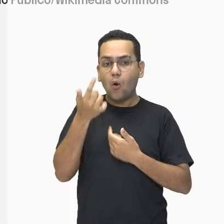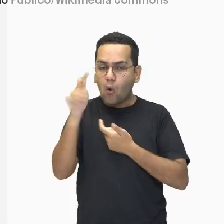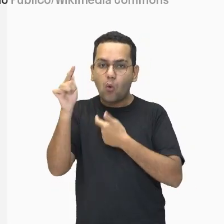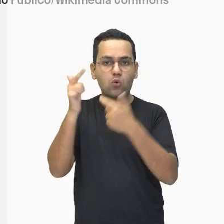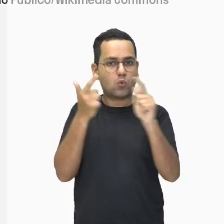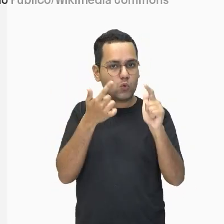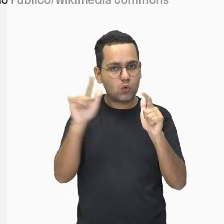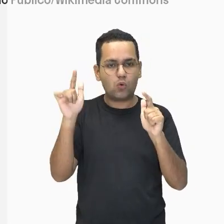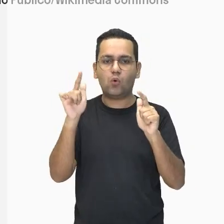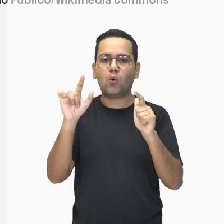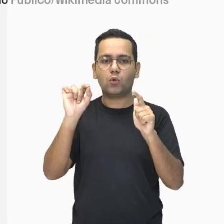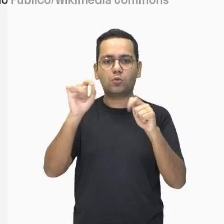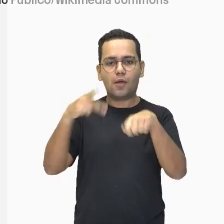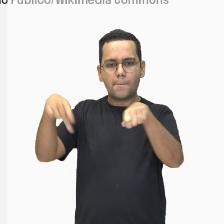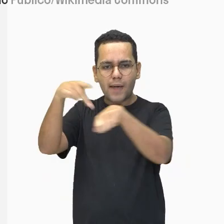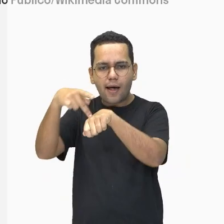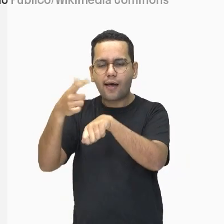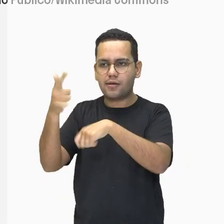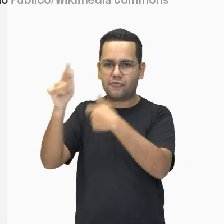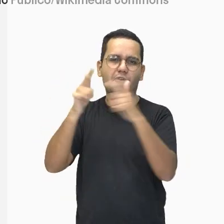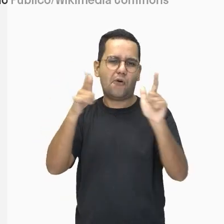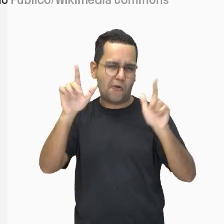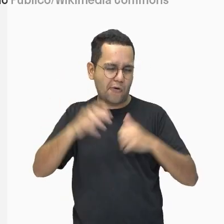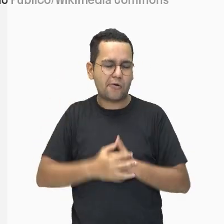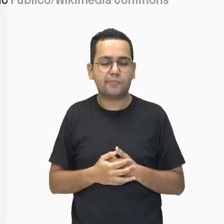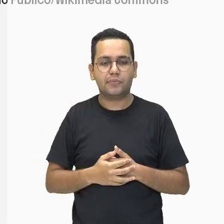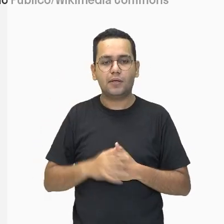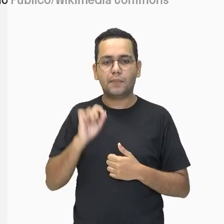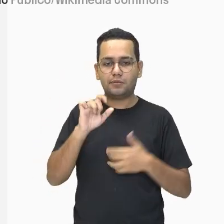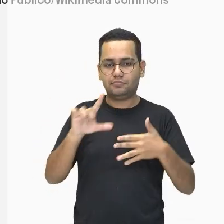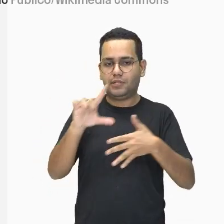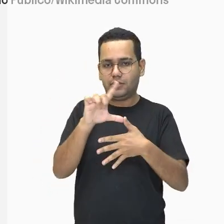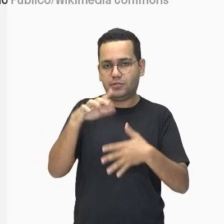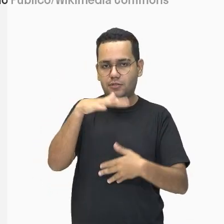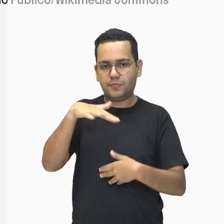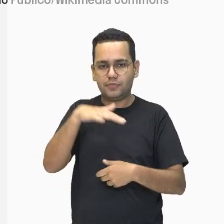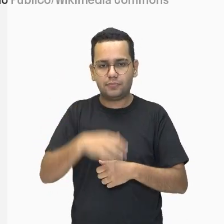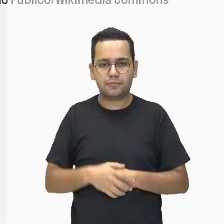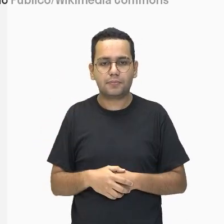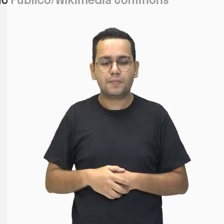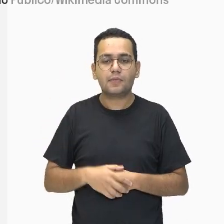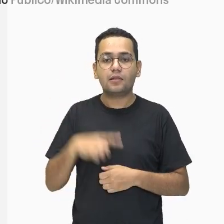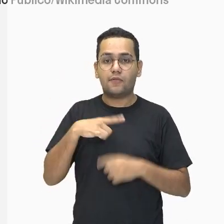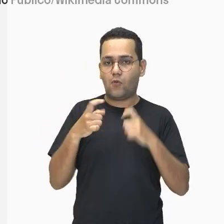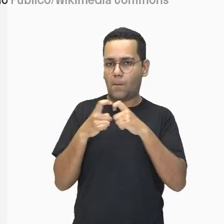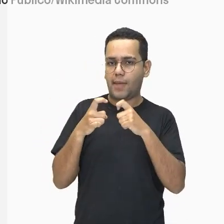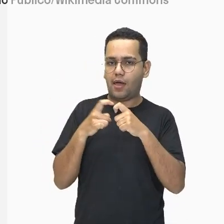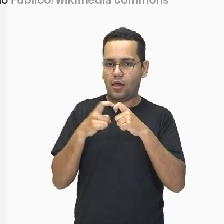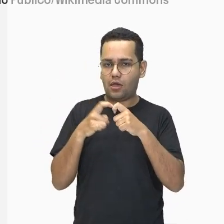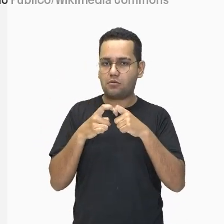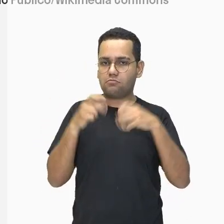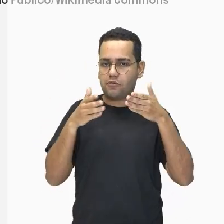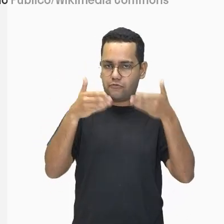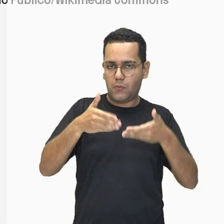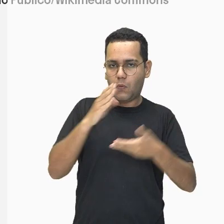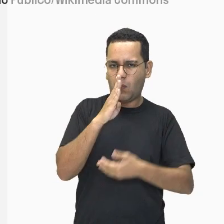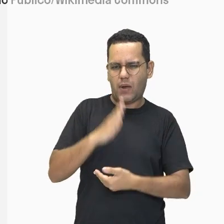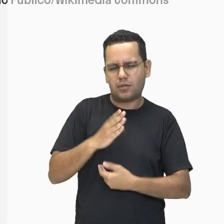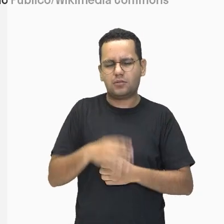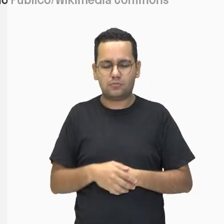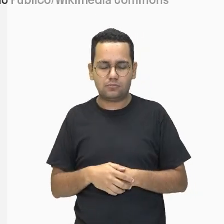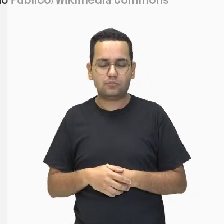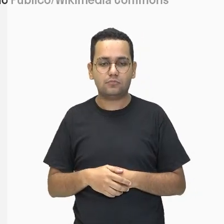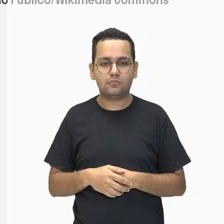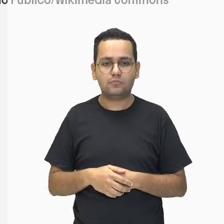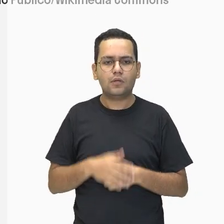para países latino-americanos, como eu falei para vocês, o caso do Joseph Mengele, e preservaram-se